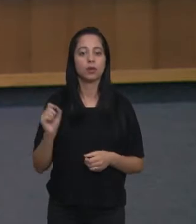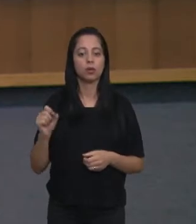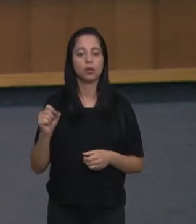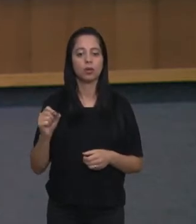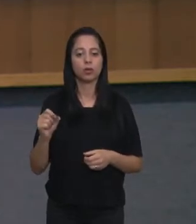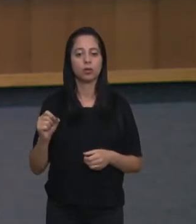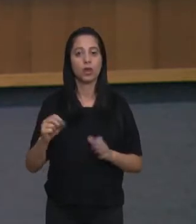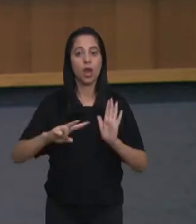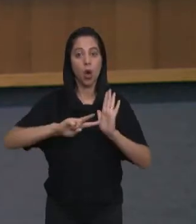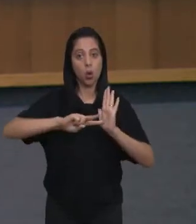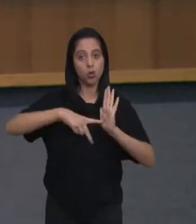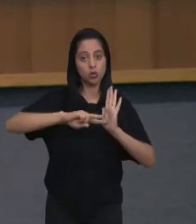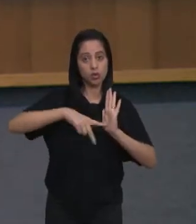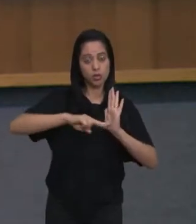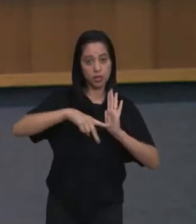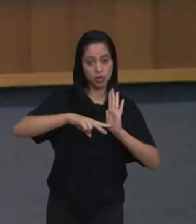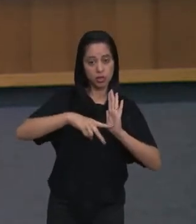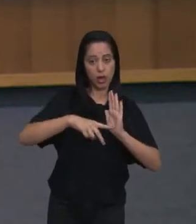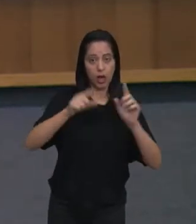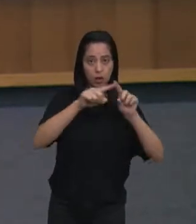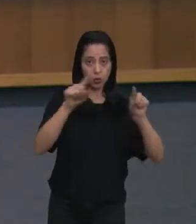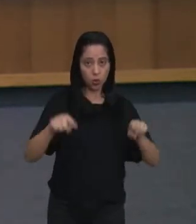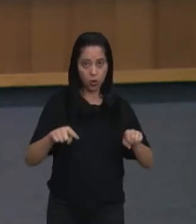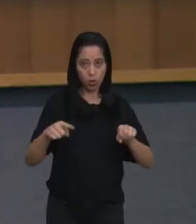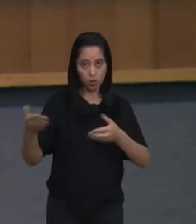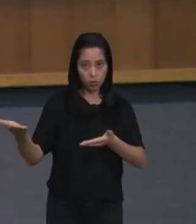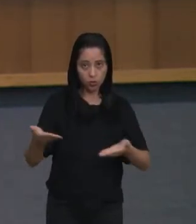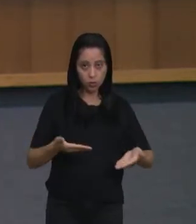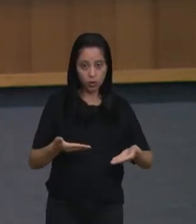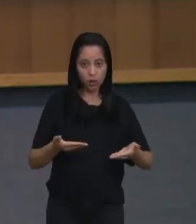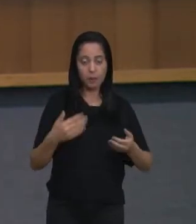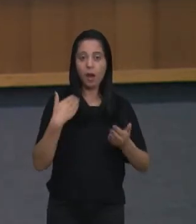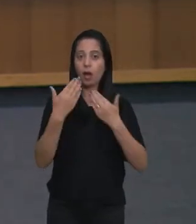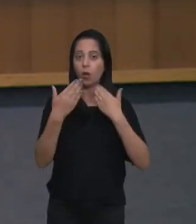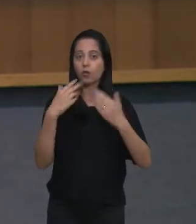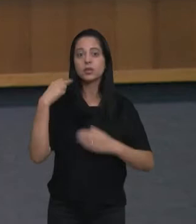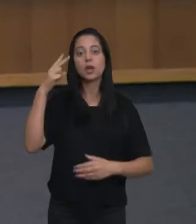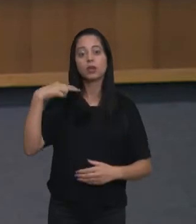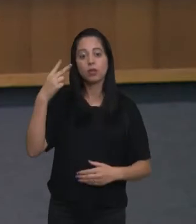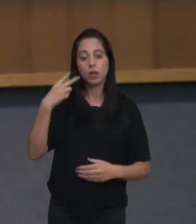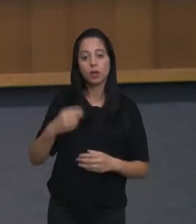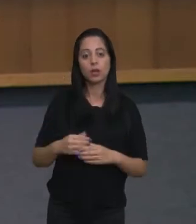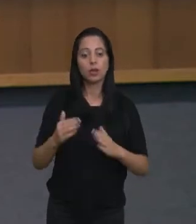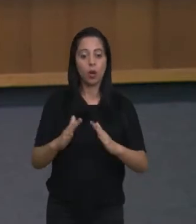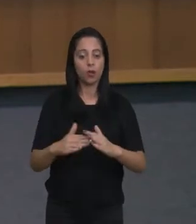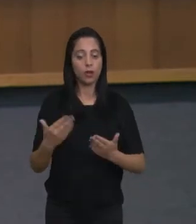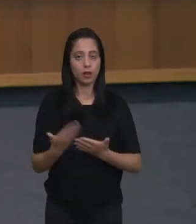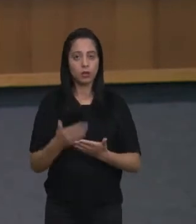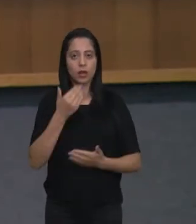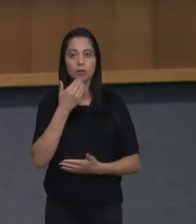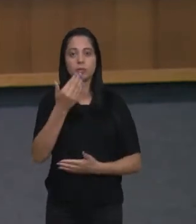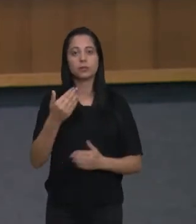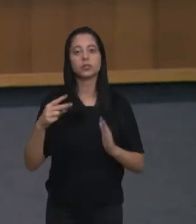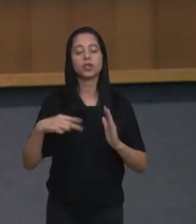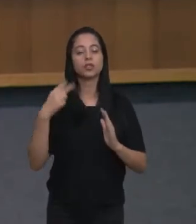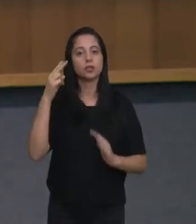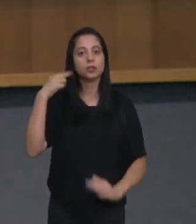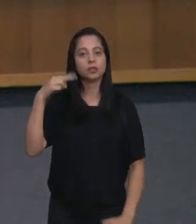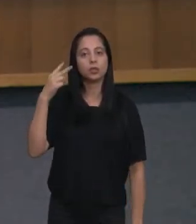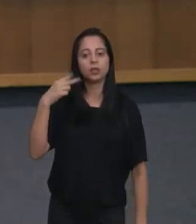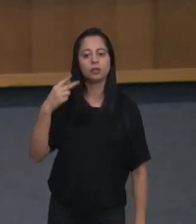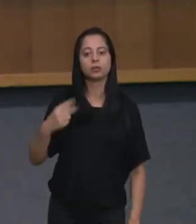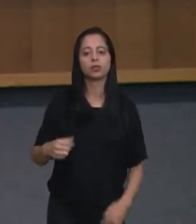o Sindicato dos Servidores hoje, para falar com os vereadores. Então, um requerimento verbal